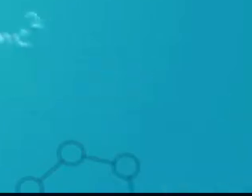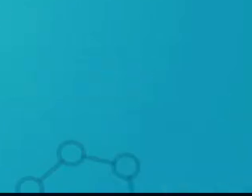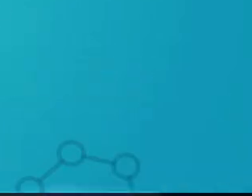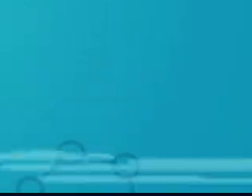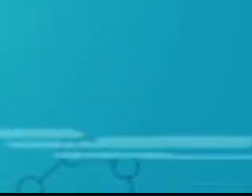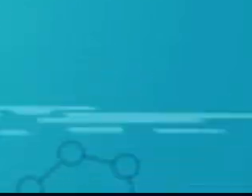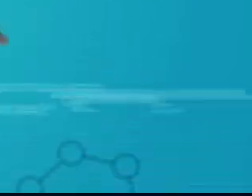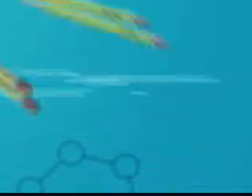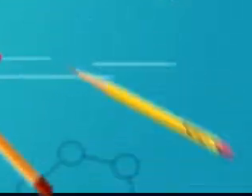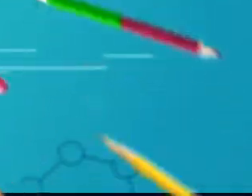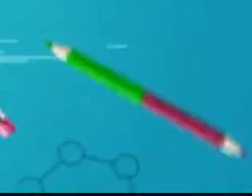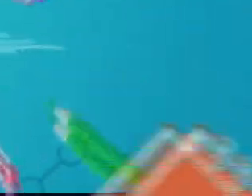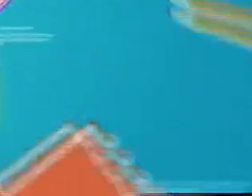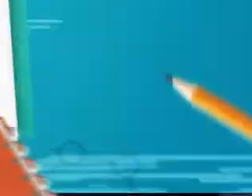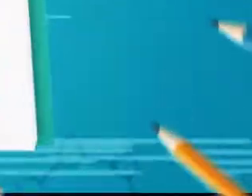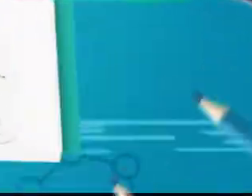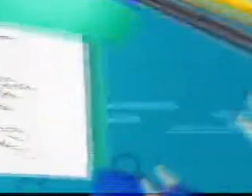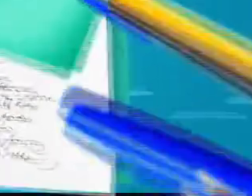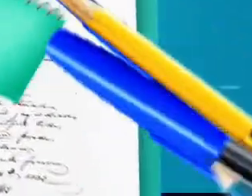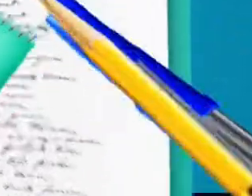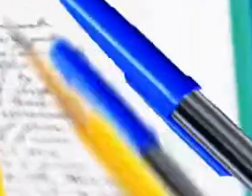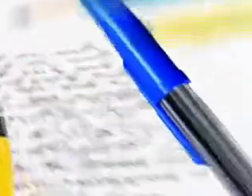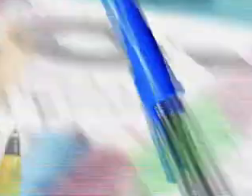E aí